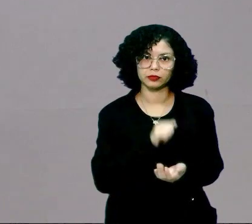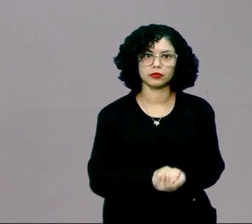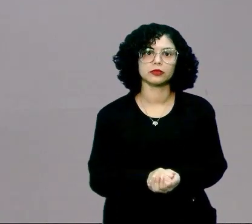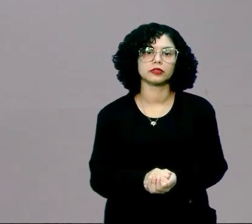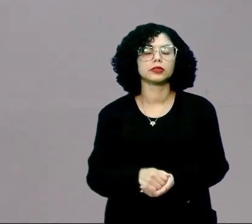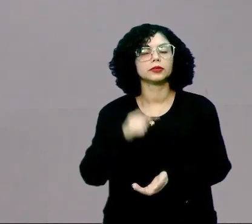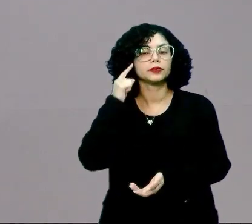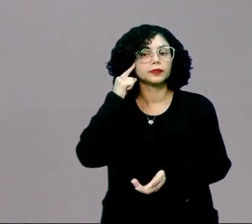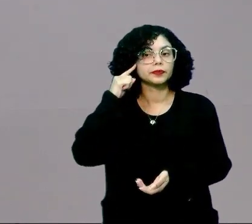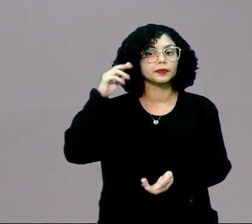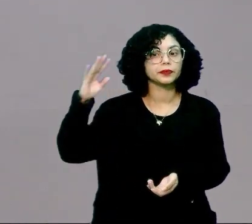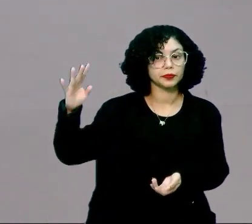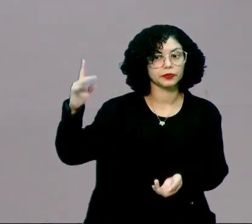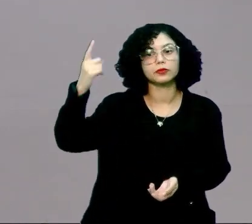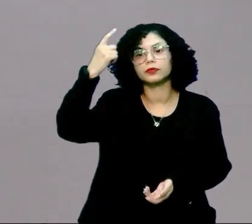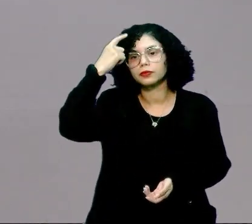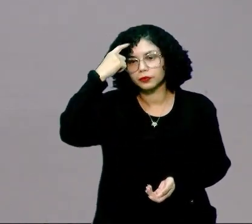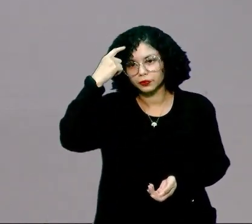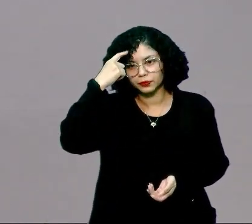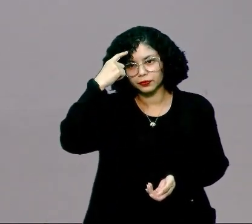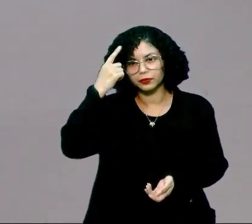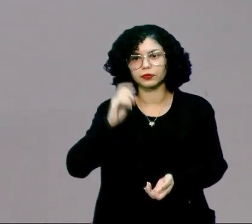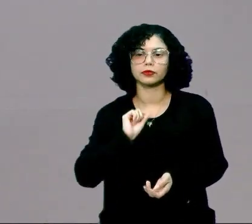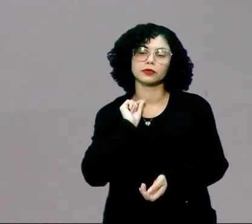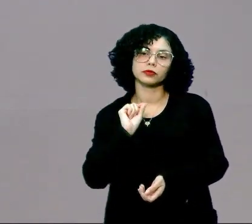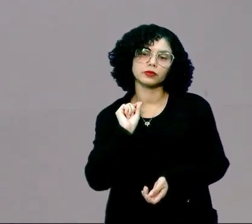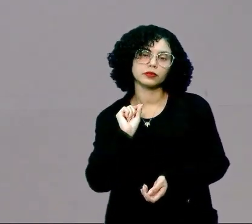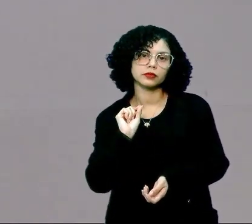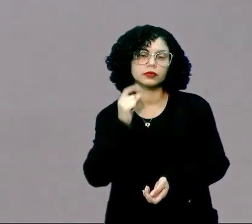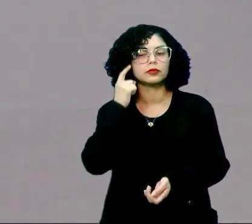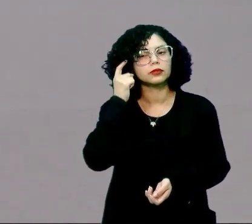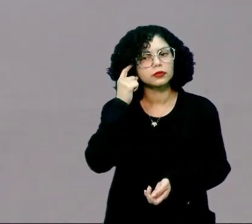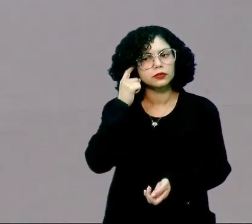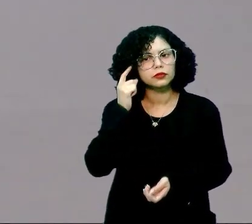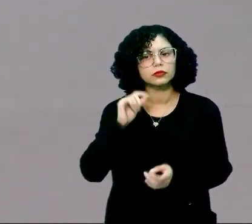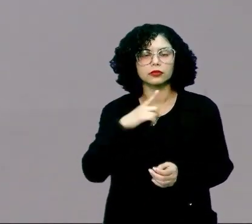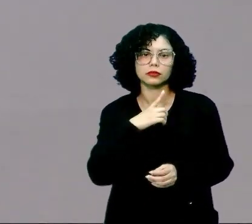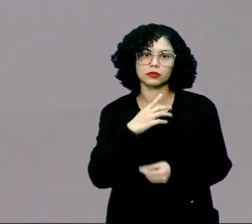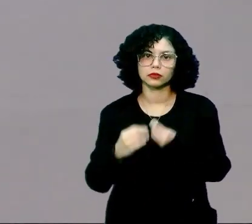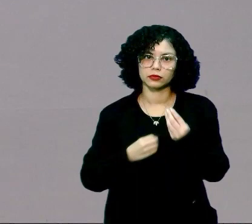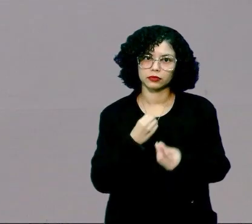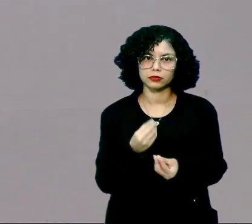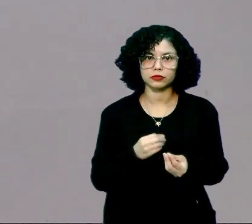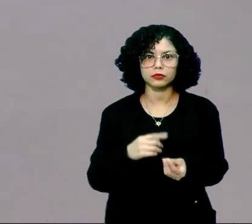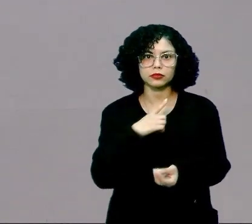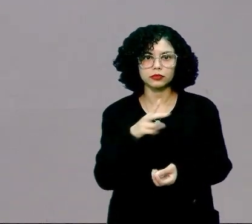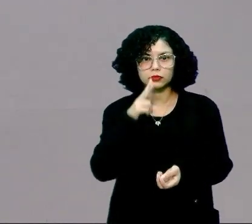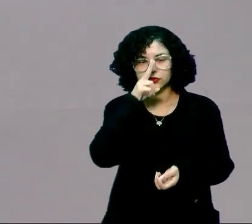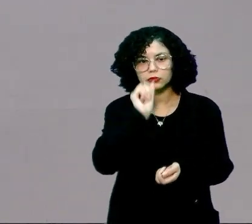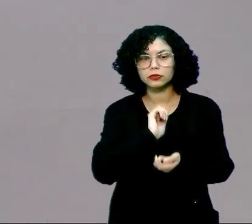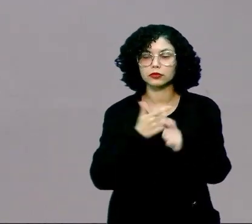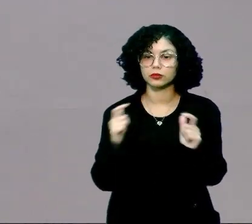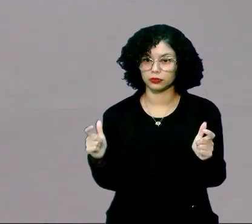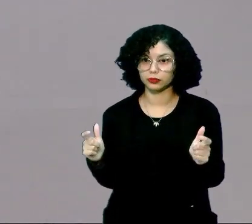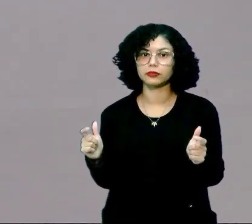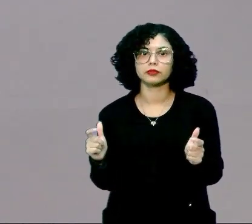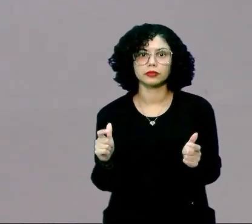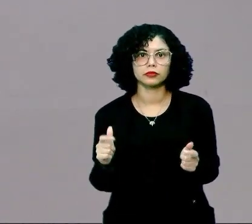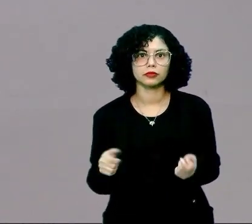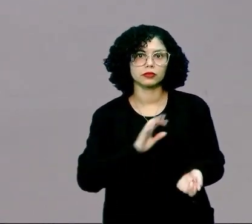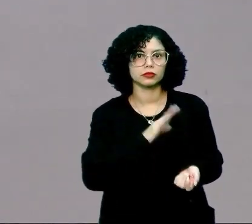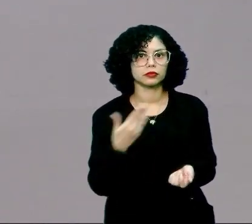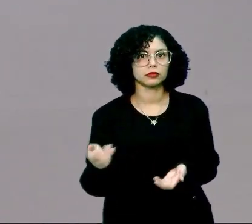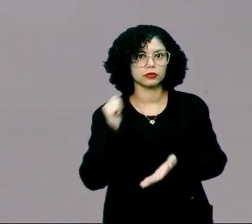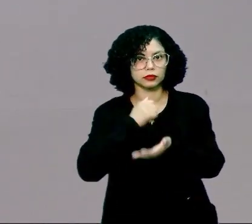pessoal, da imaginação. O que seria essa imaginação? Então, ela tem um poder incrível, porque você,